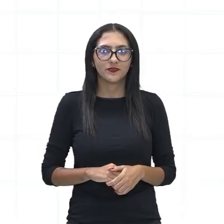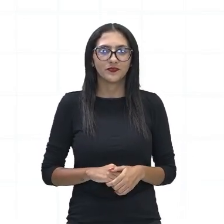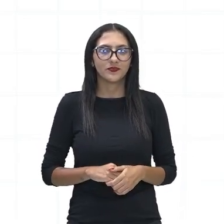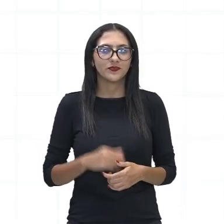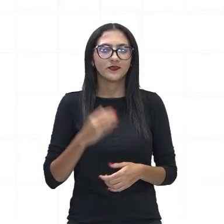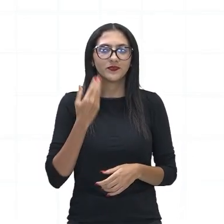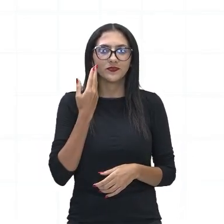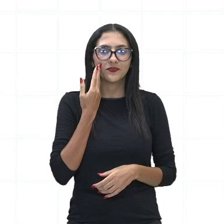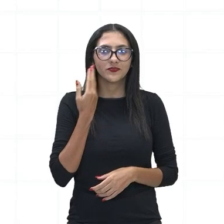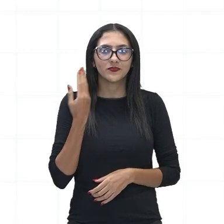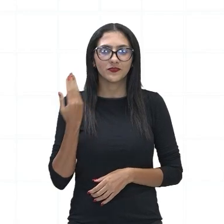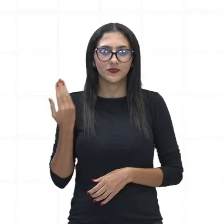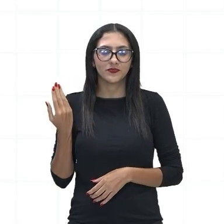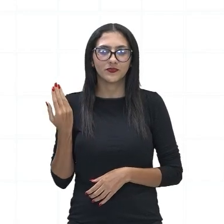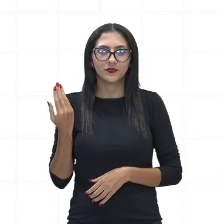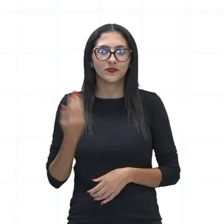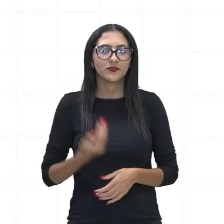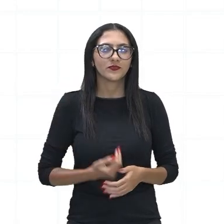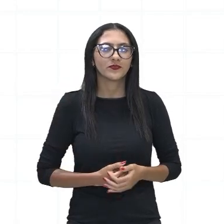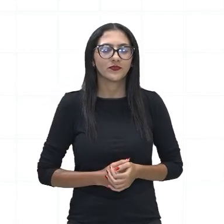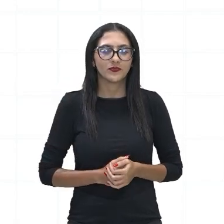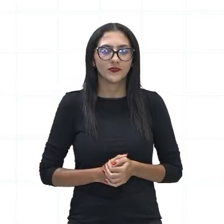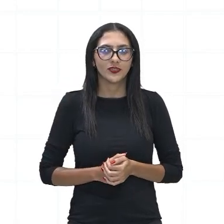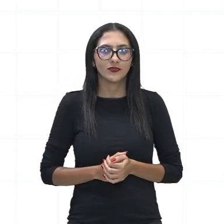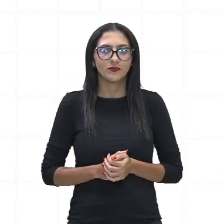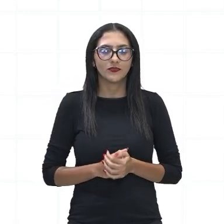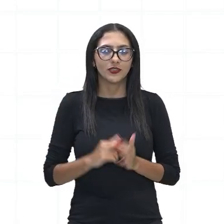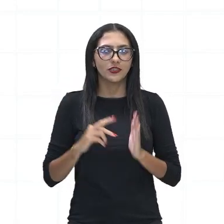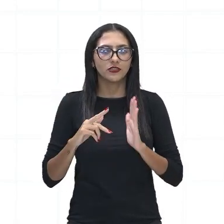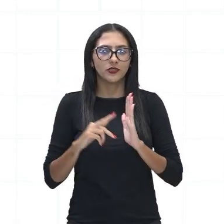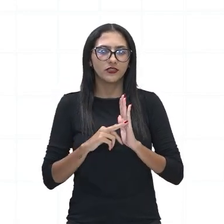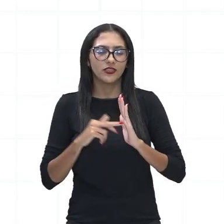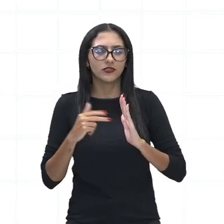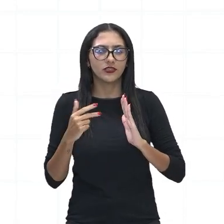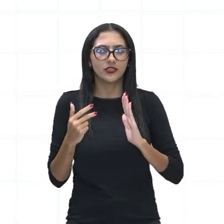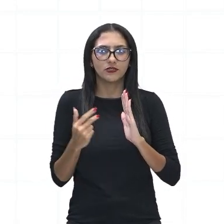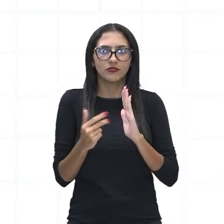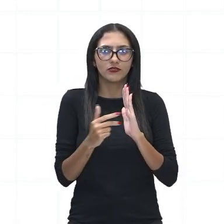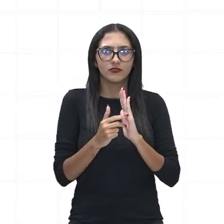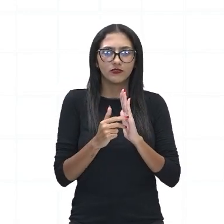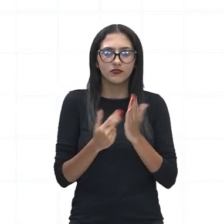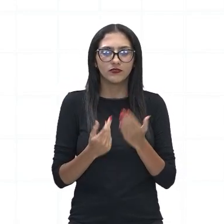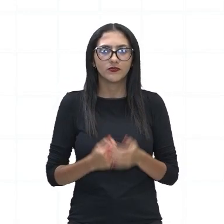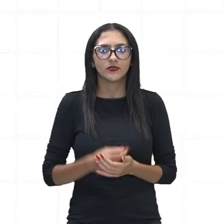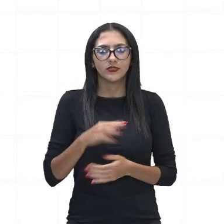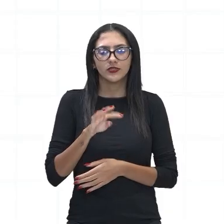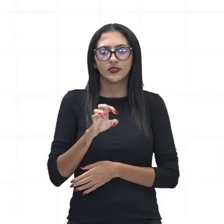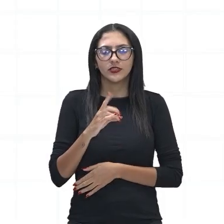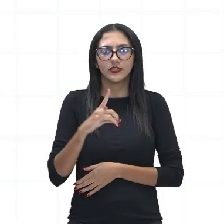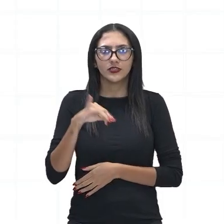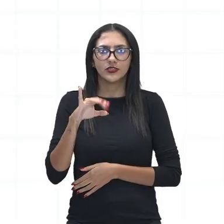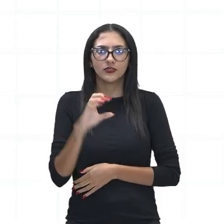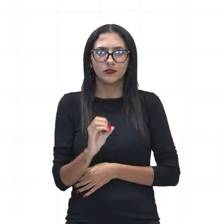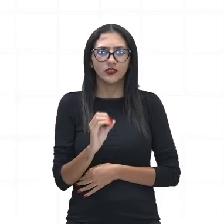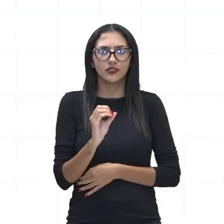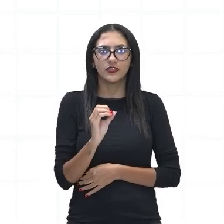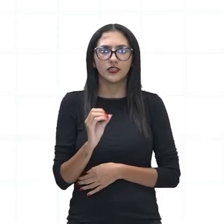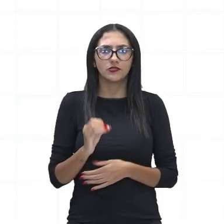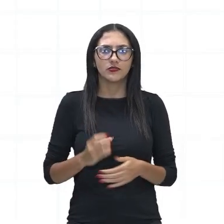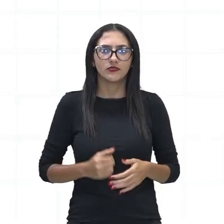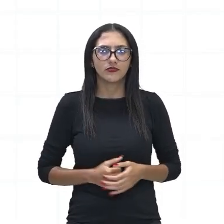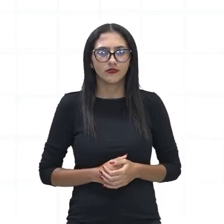boredom. Boredom, tédio, boredom. Fun, fun,